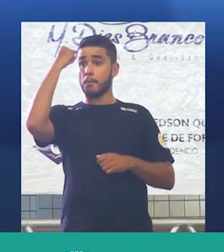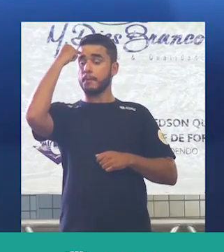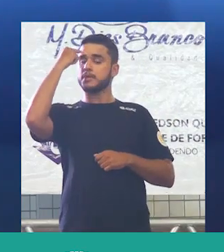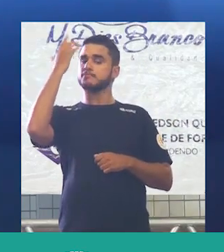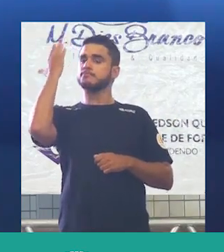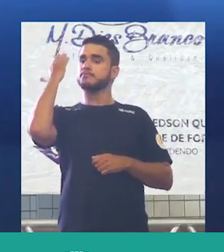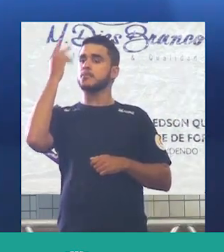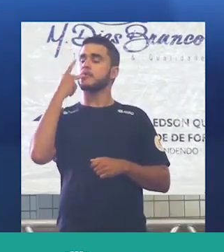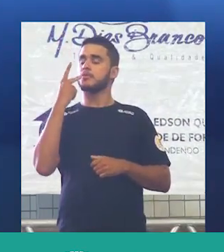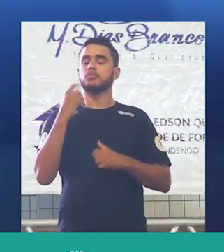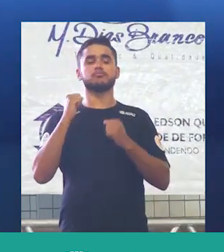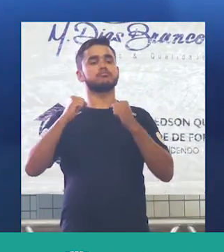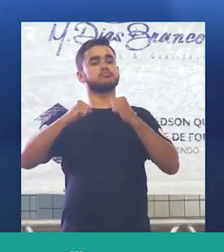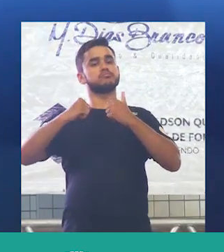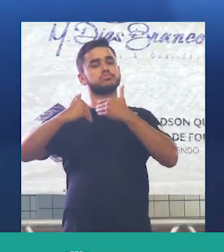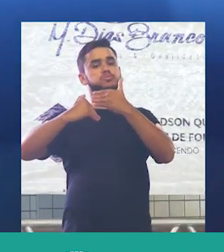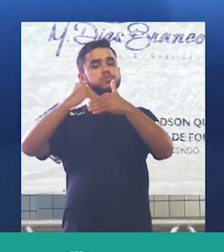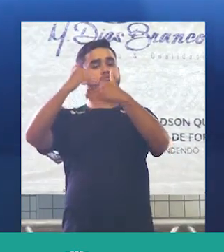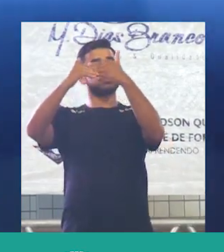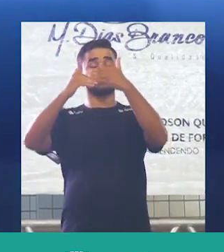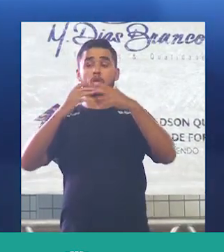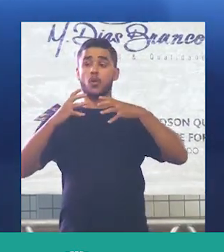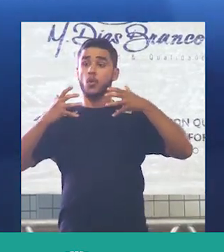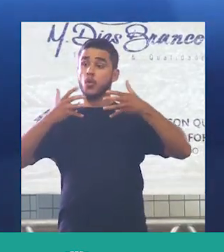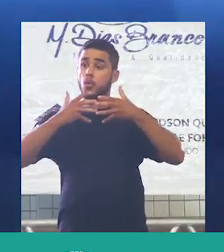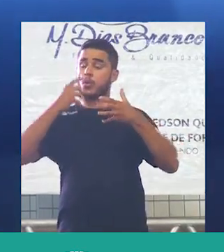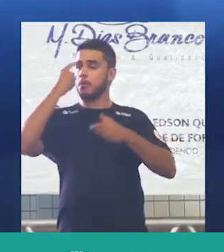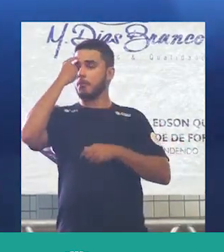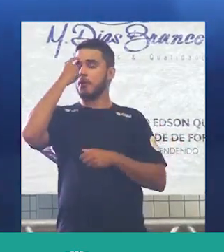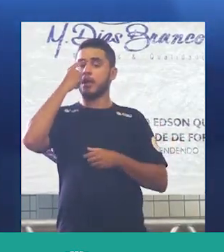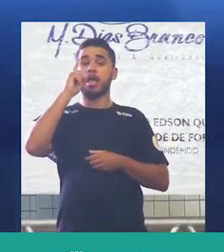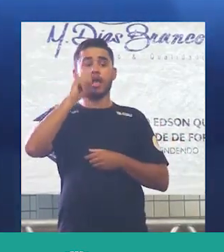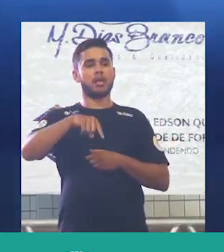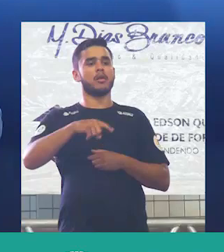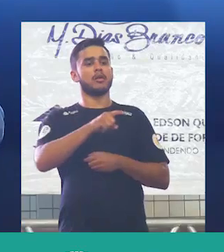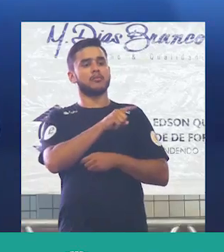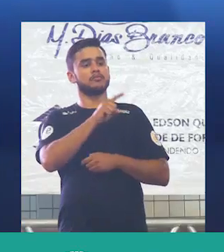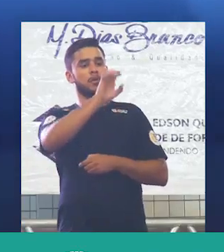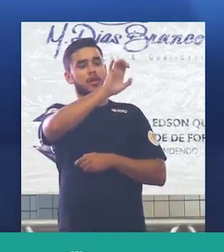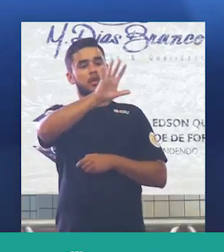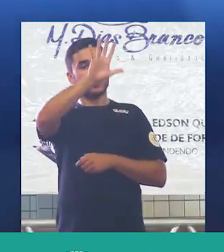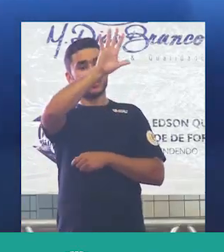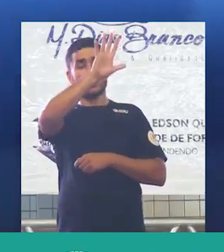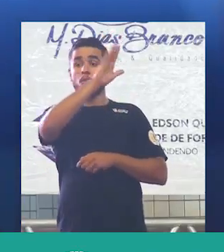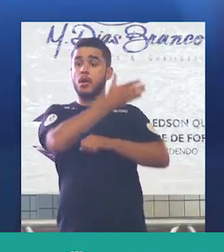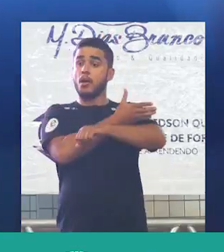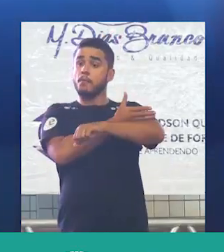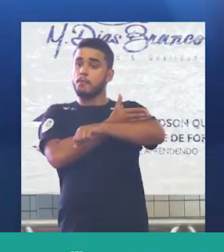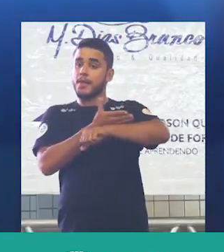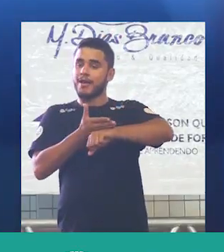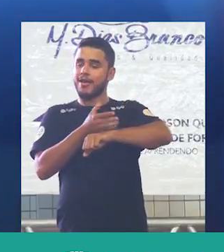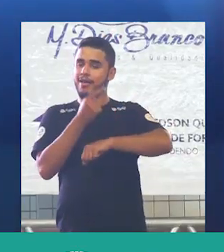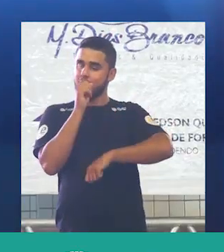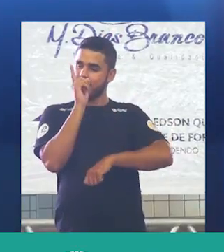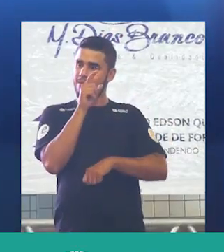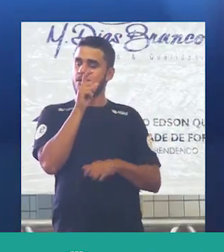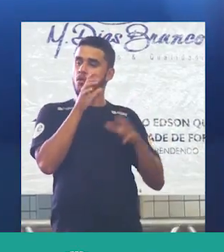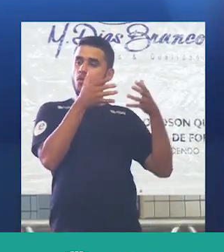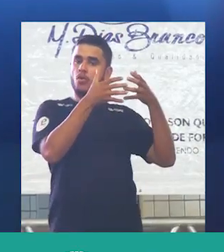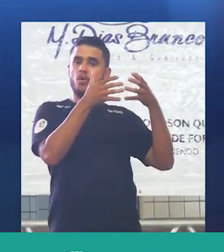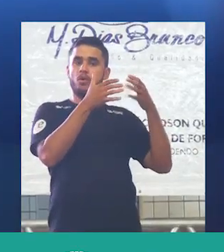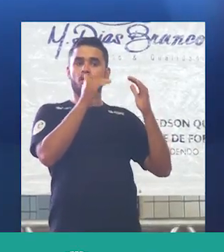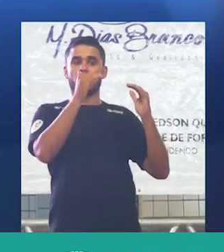época, no processo de evolução das espécies, a raça europeia branca era considerada